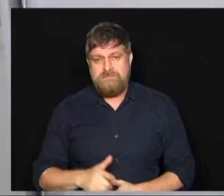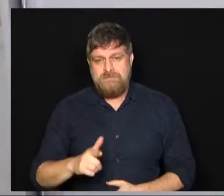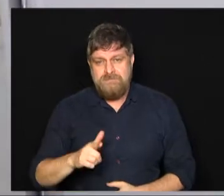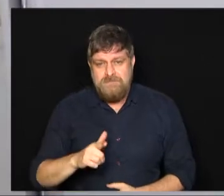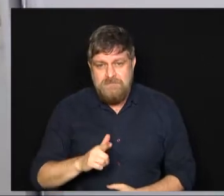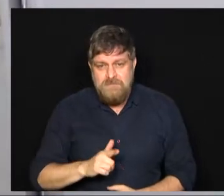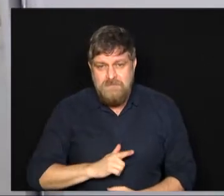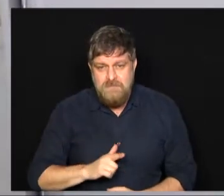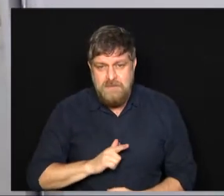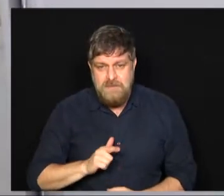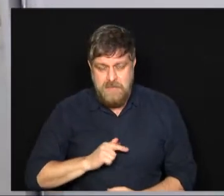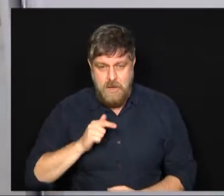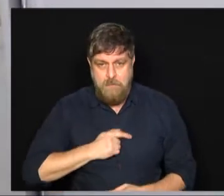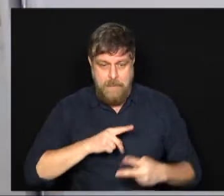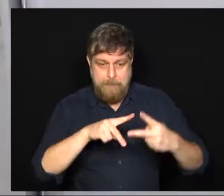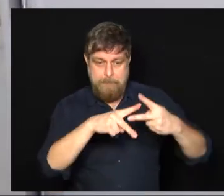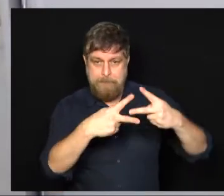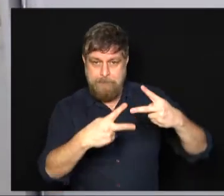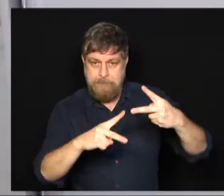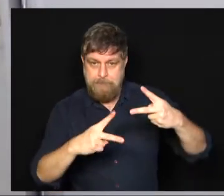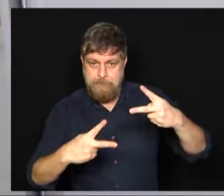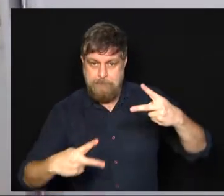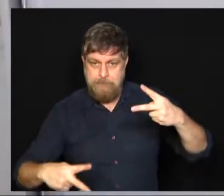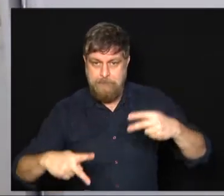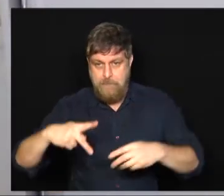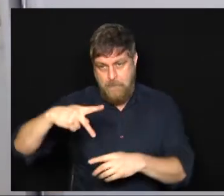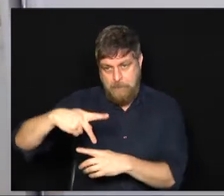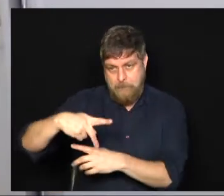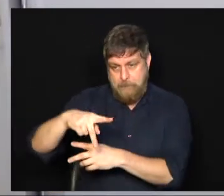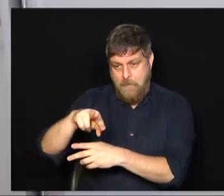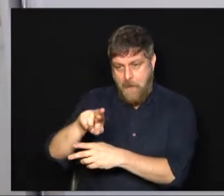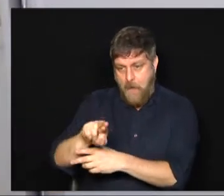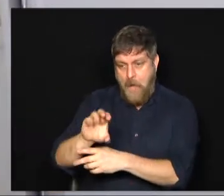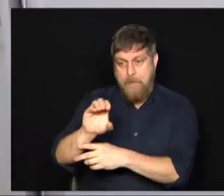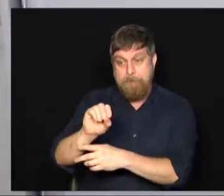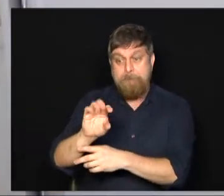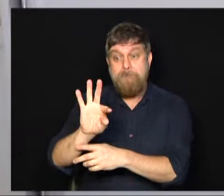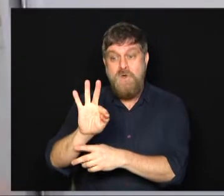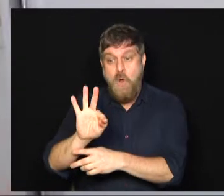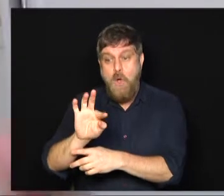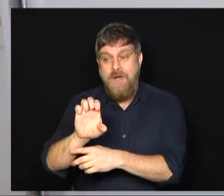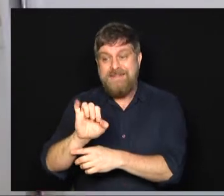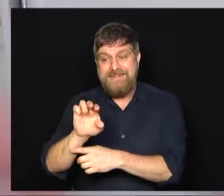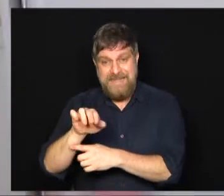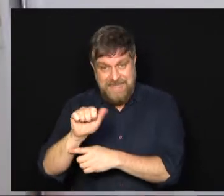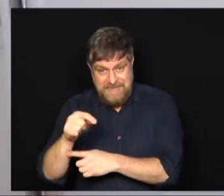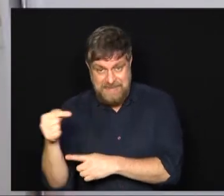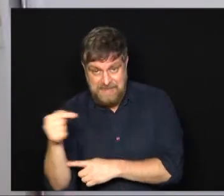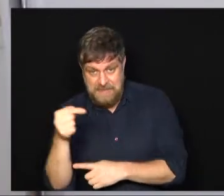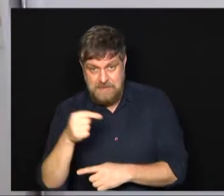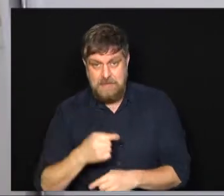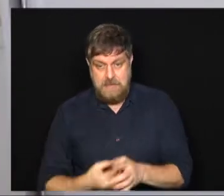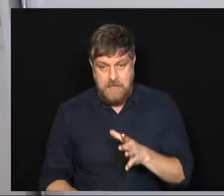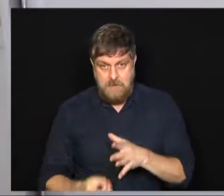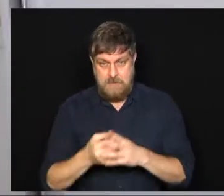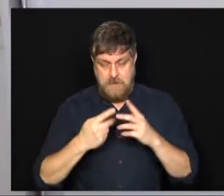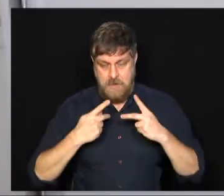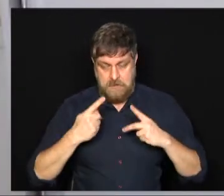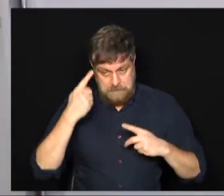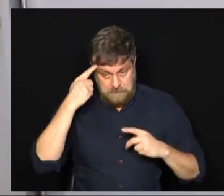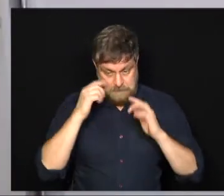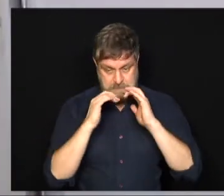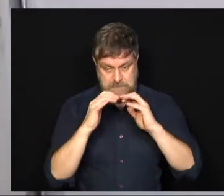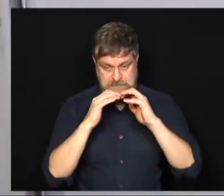de uma proteína, que a gente chama de peptídeo beta-amiloide. Essa proteína, normalmente, ela é produzida pelo nosso